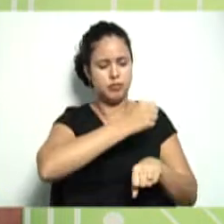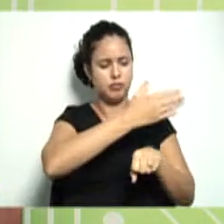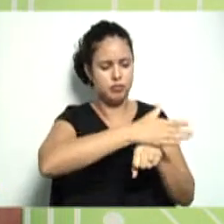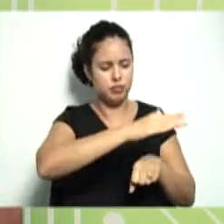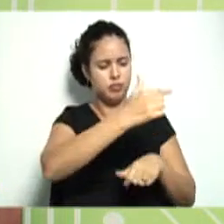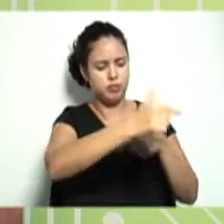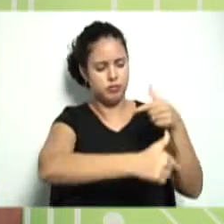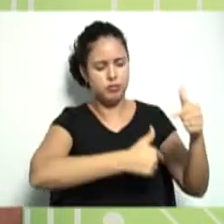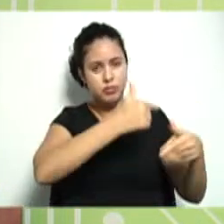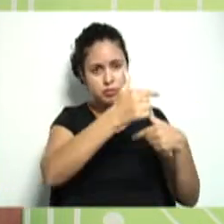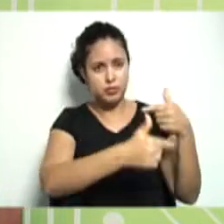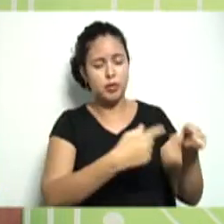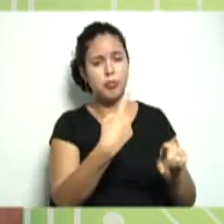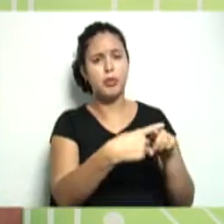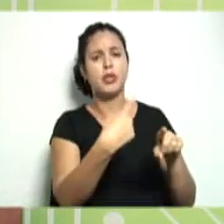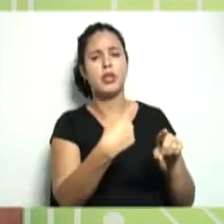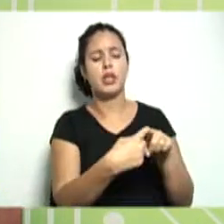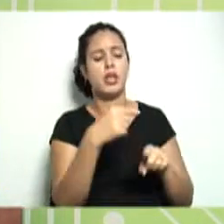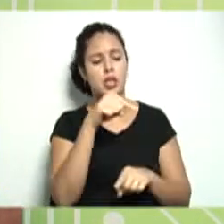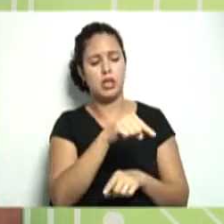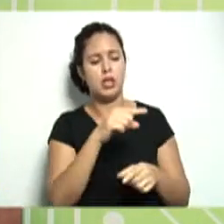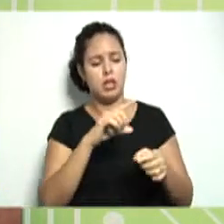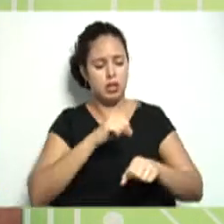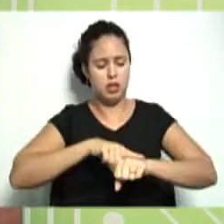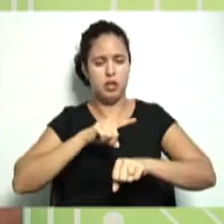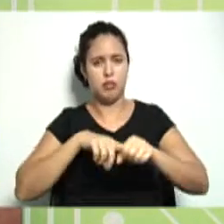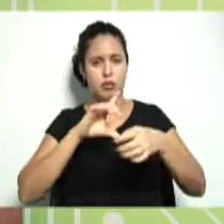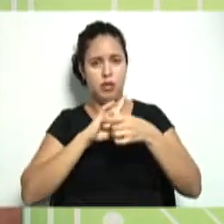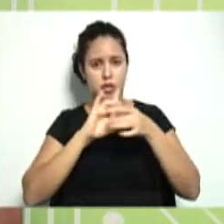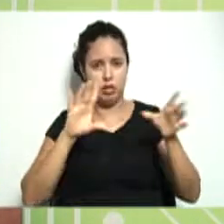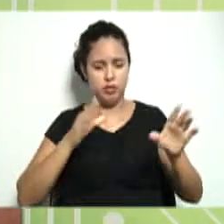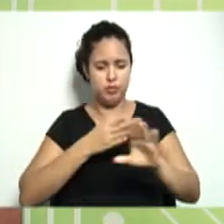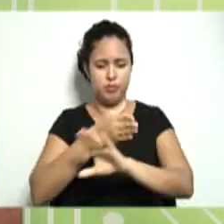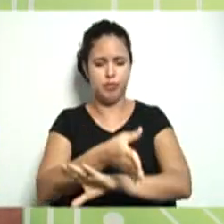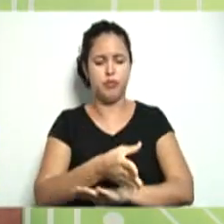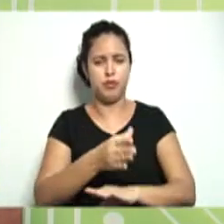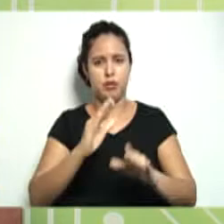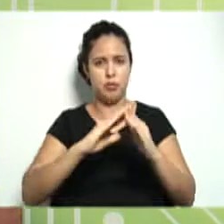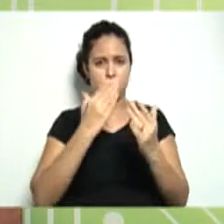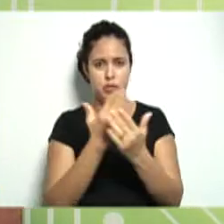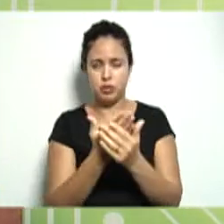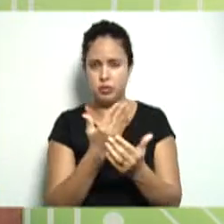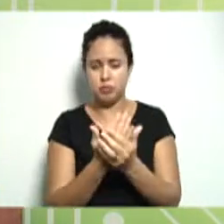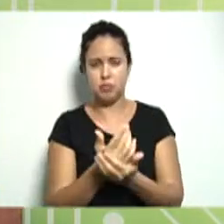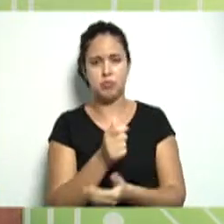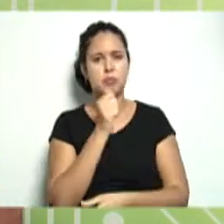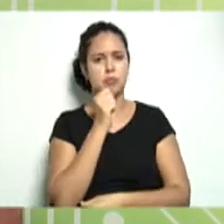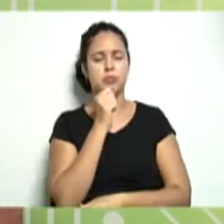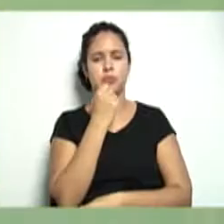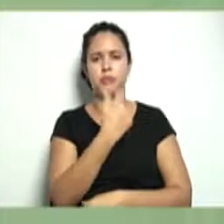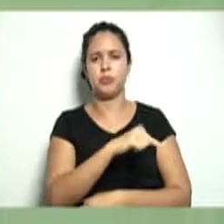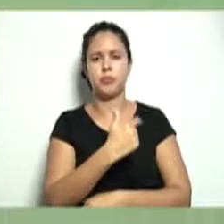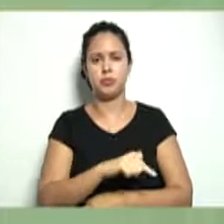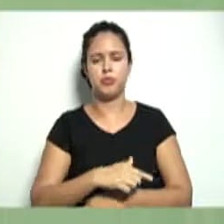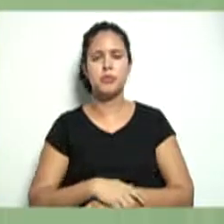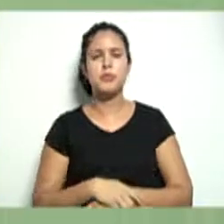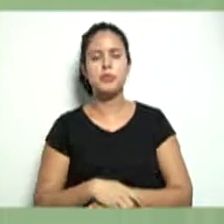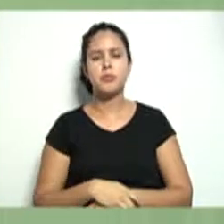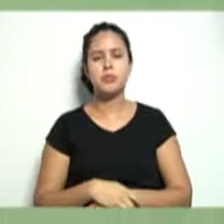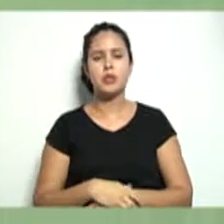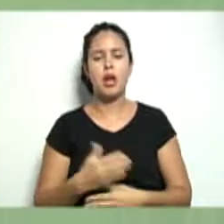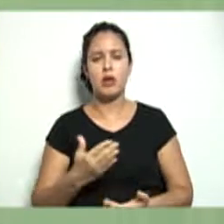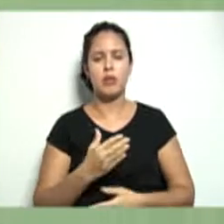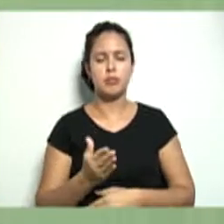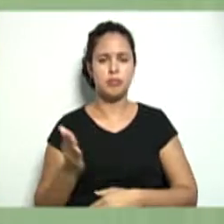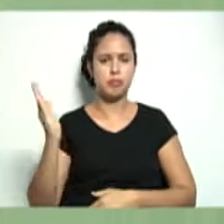trabalhando. Por quê? Porque eles não tinham tempo livre para ir para a escola, né? Agora nós vamos aqui para as